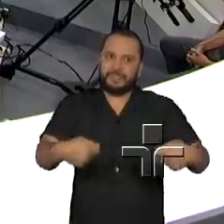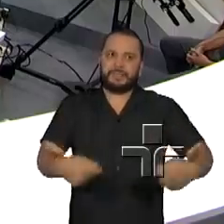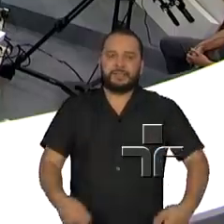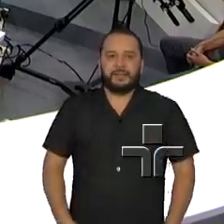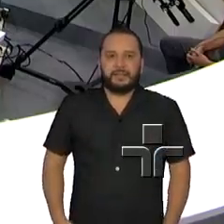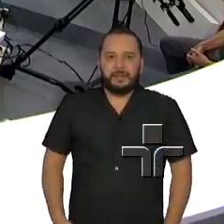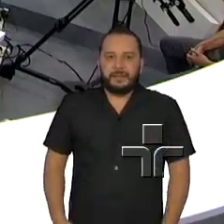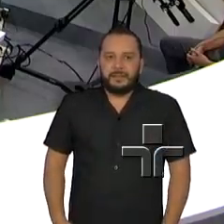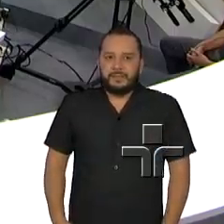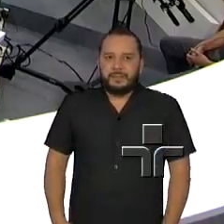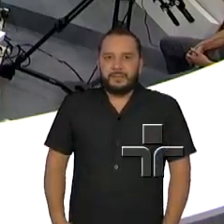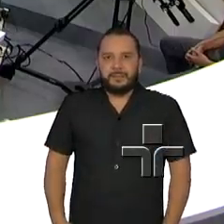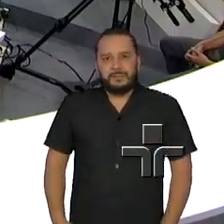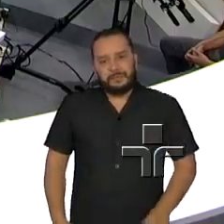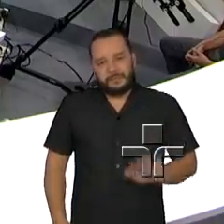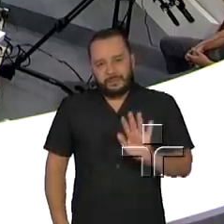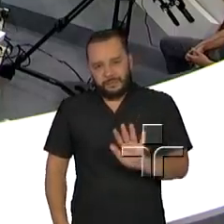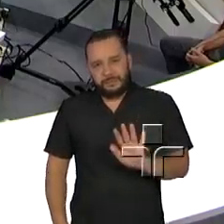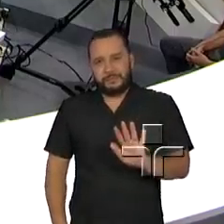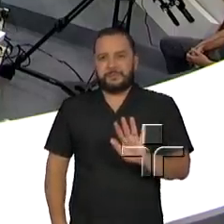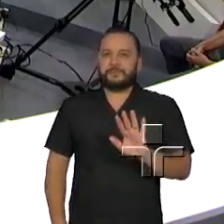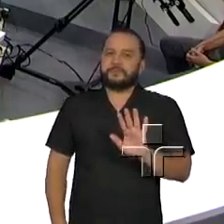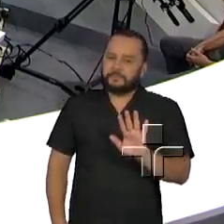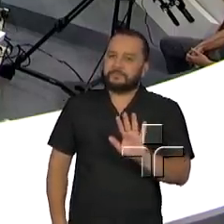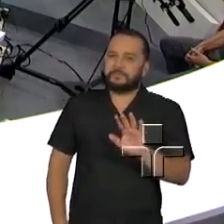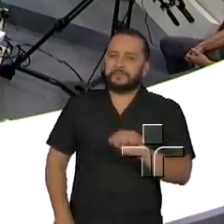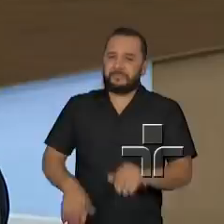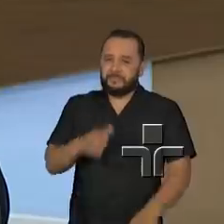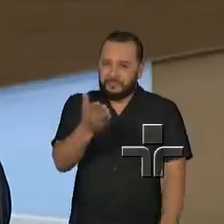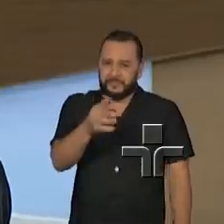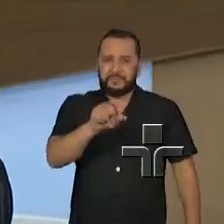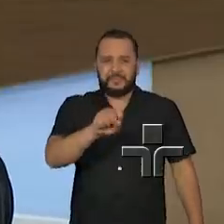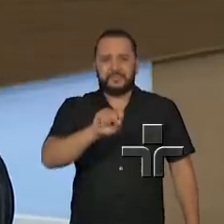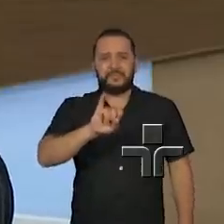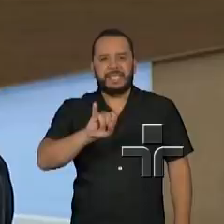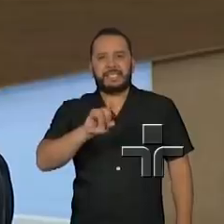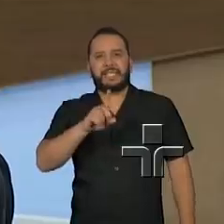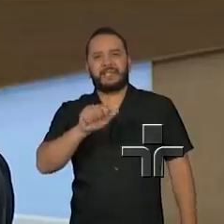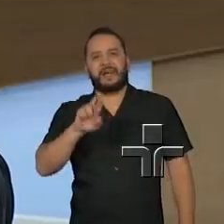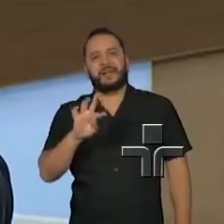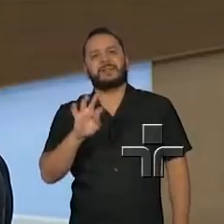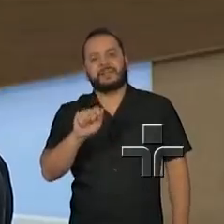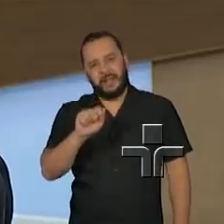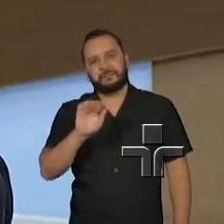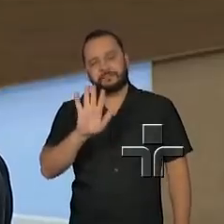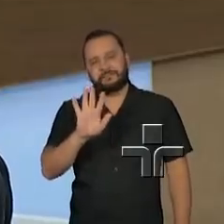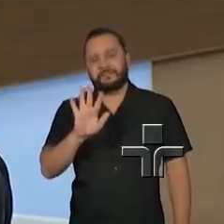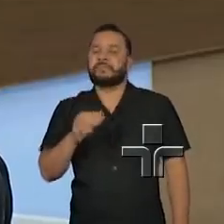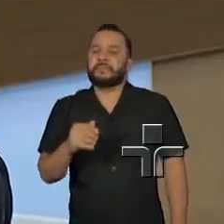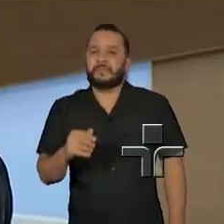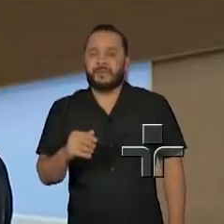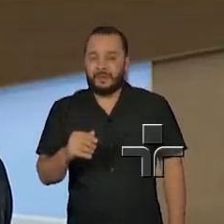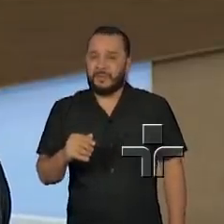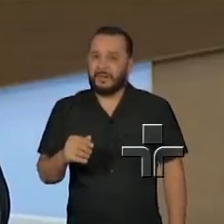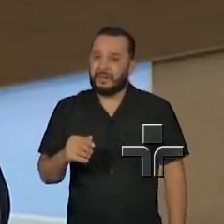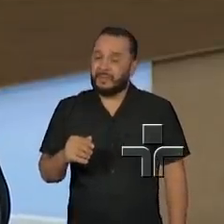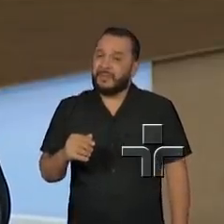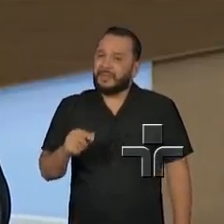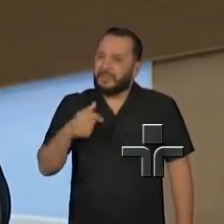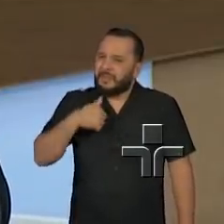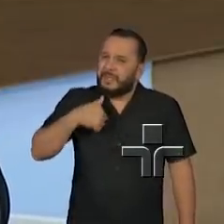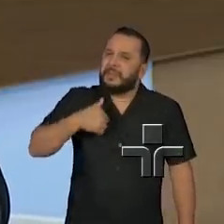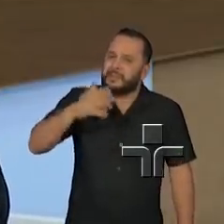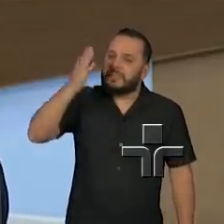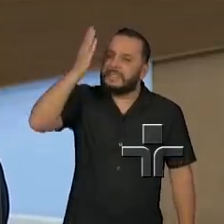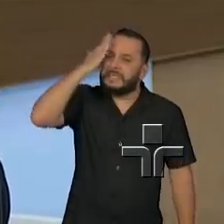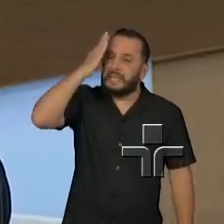Obrigado. Siddhartha, continuando nesse tom apocalíptico aí, eu acho que é meio inegável que a gente vive um